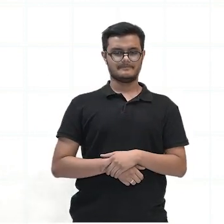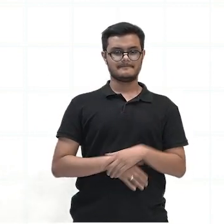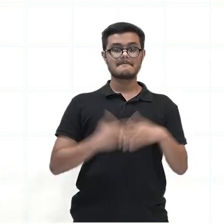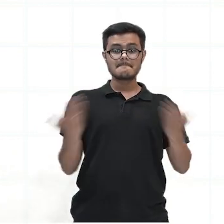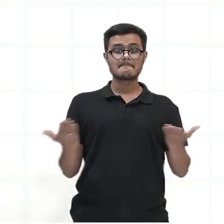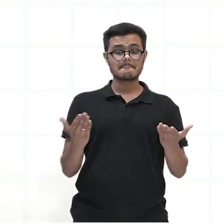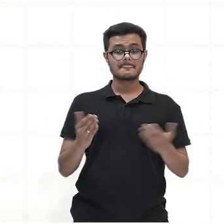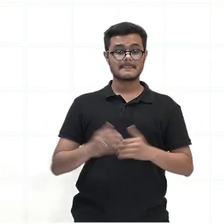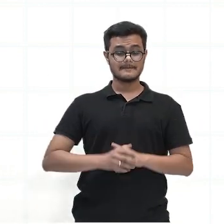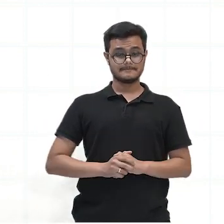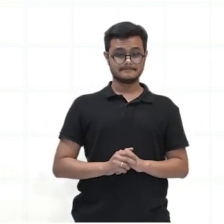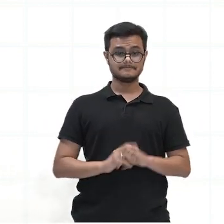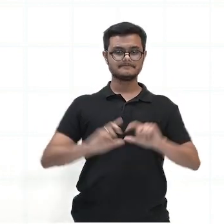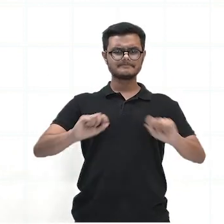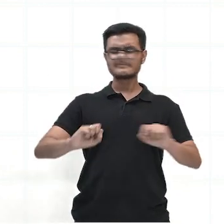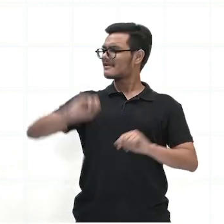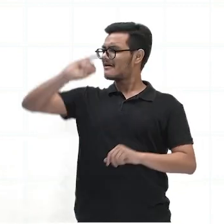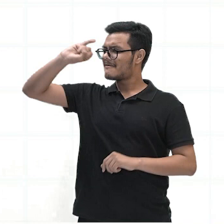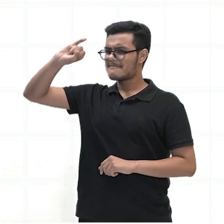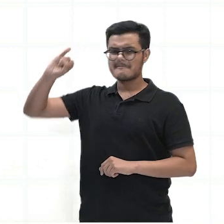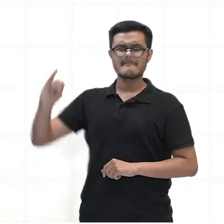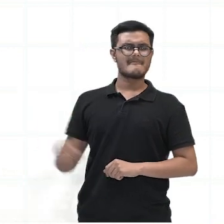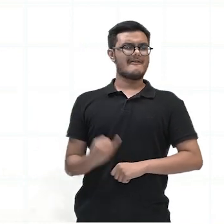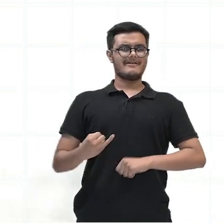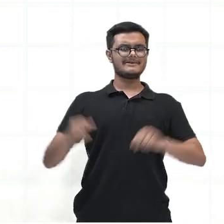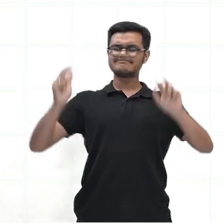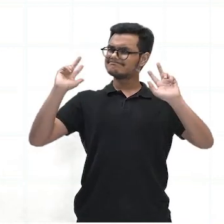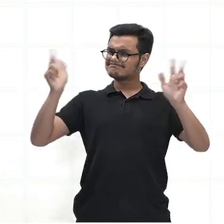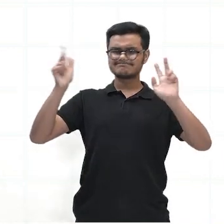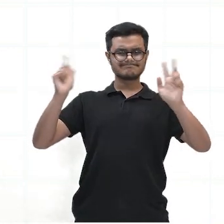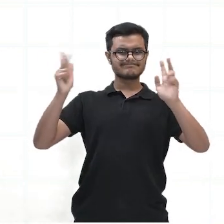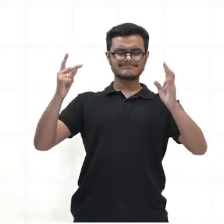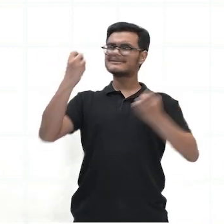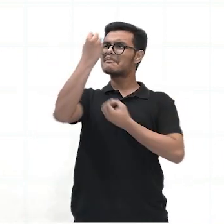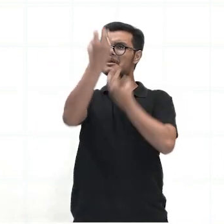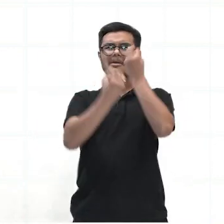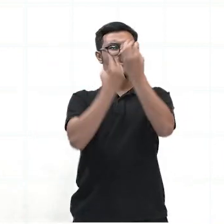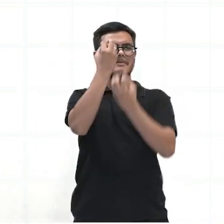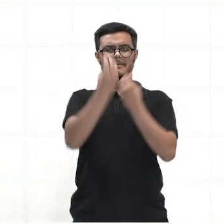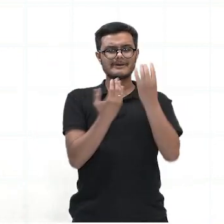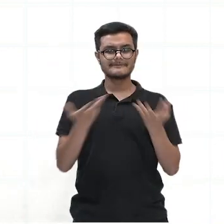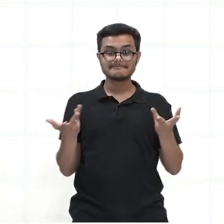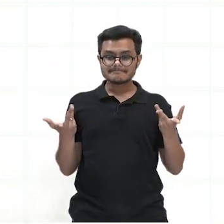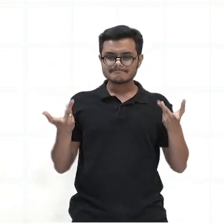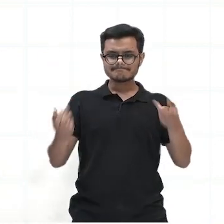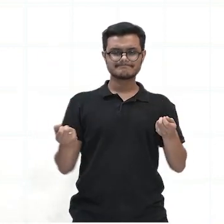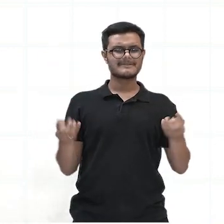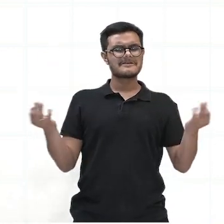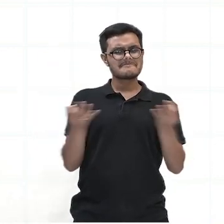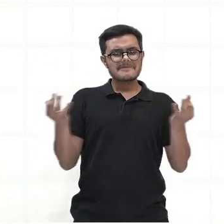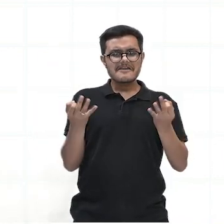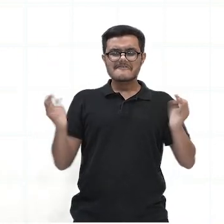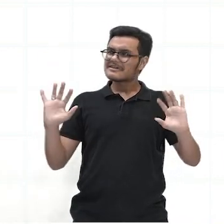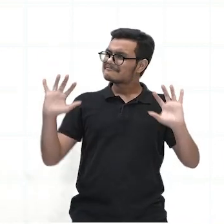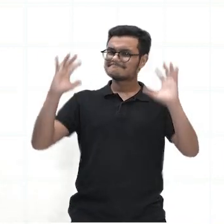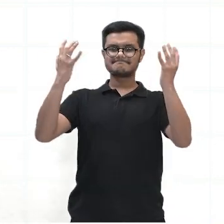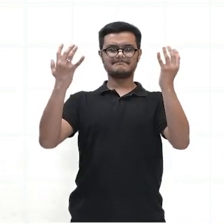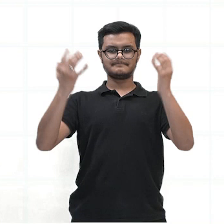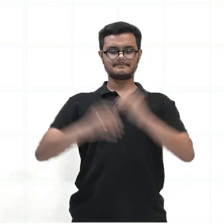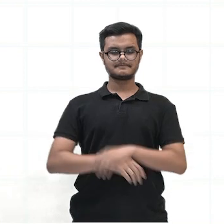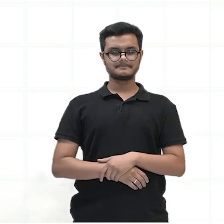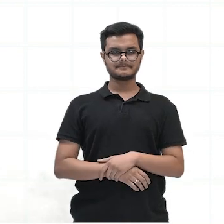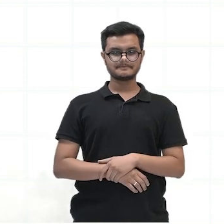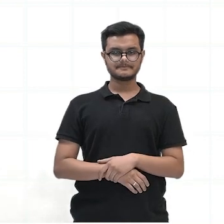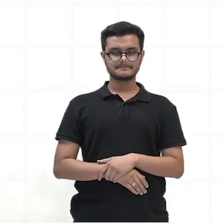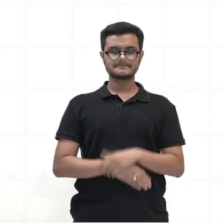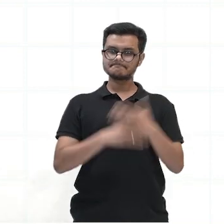né? Nós aproveitamos bastante, tivemos um ótimo, aproveitamos muito, ok?